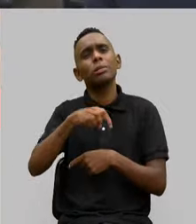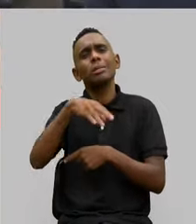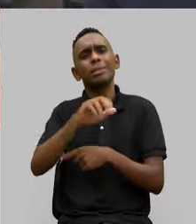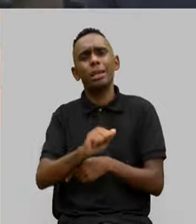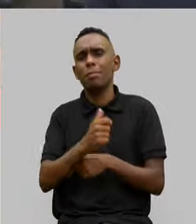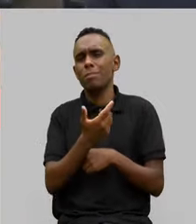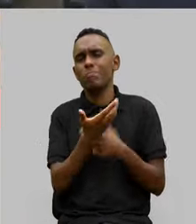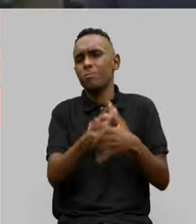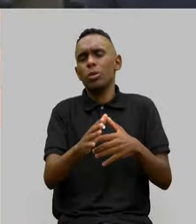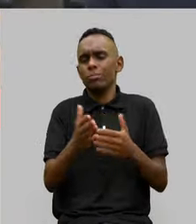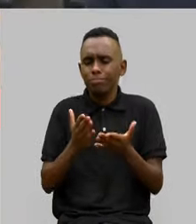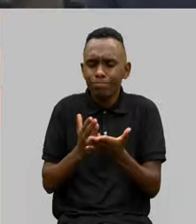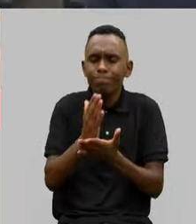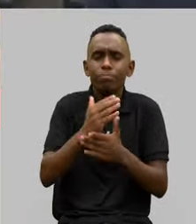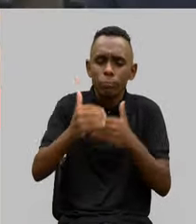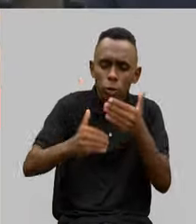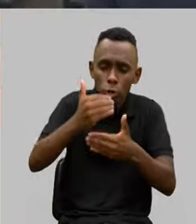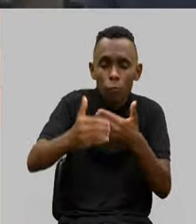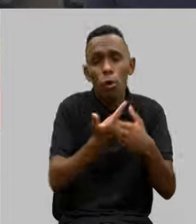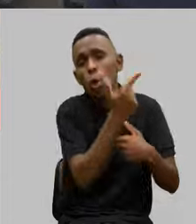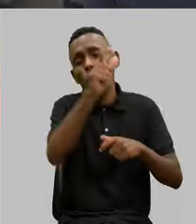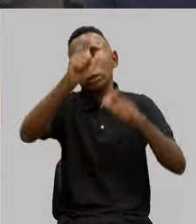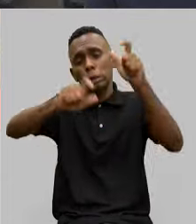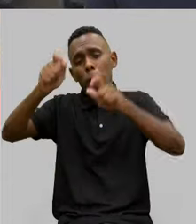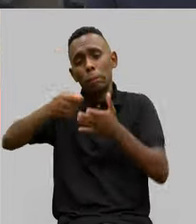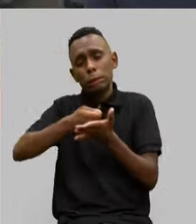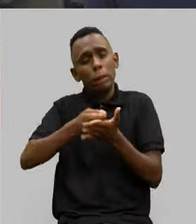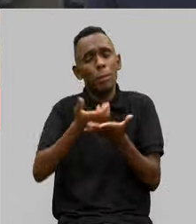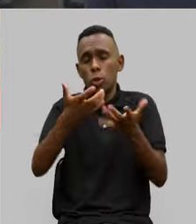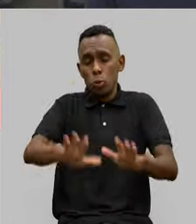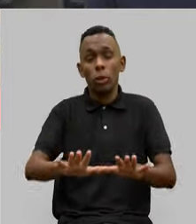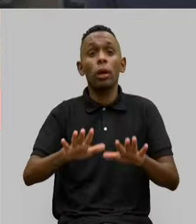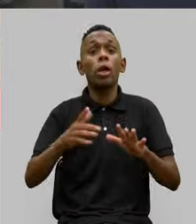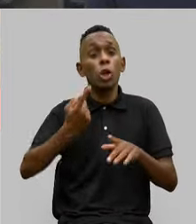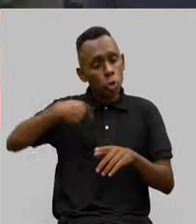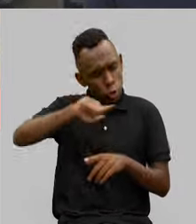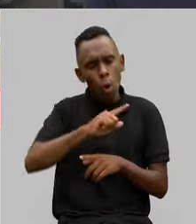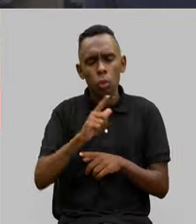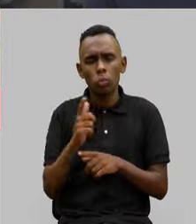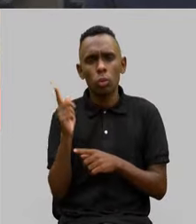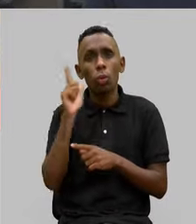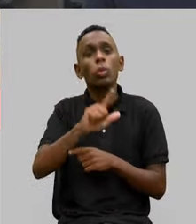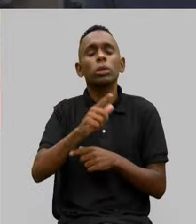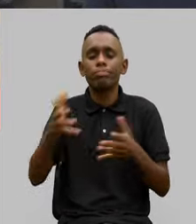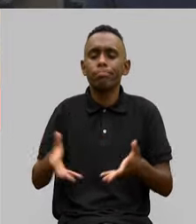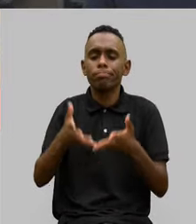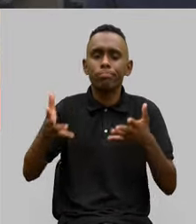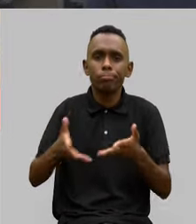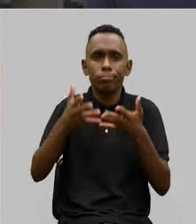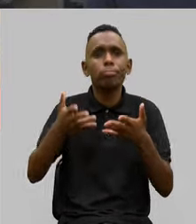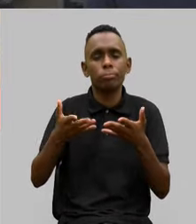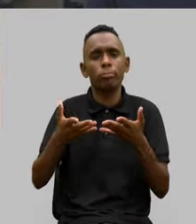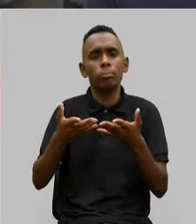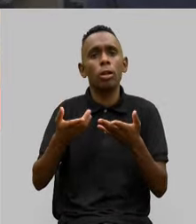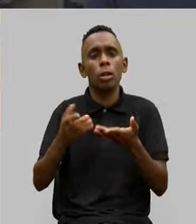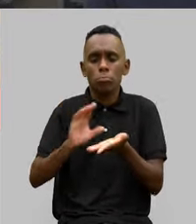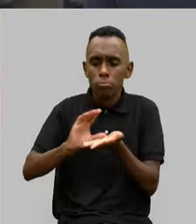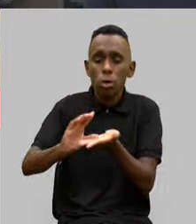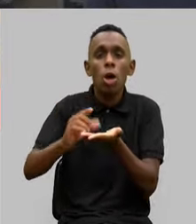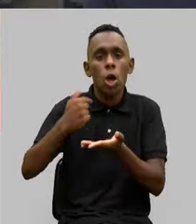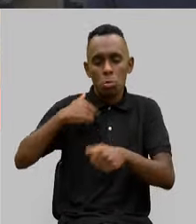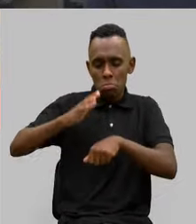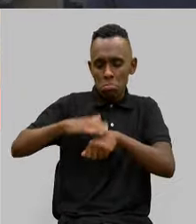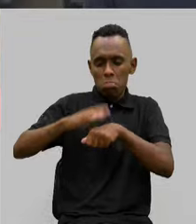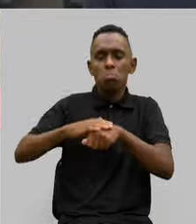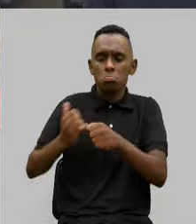que outros conservadores não quer que avance a gente consegue e ir fomentando com emenda parlamentar e eu me coloco à